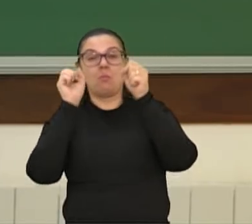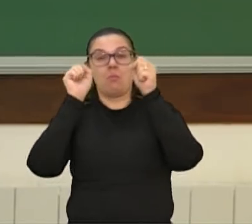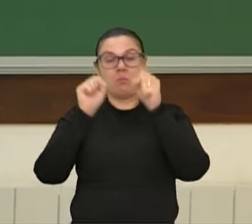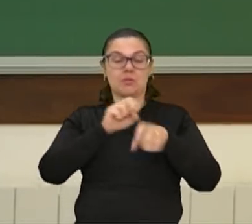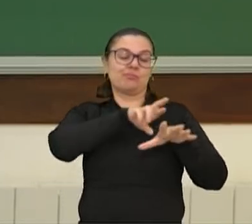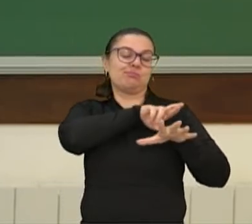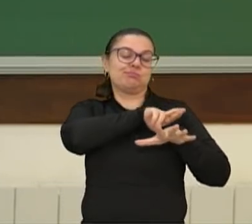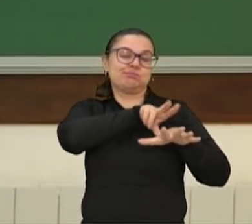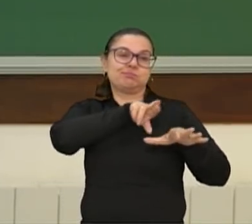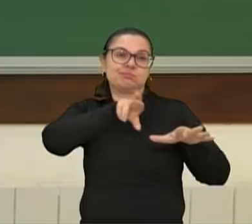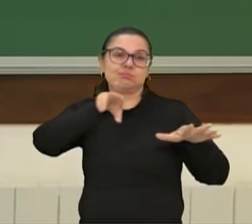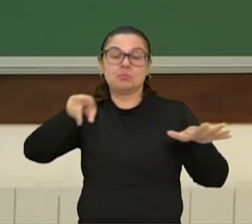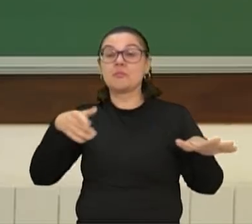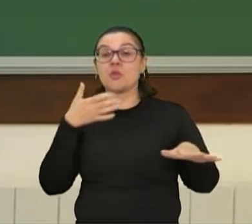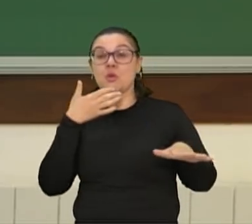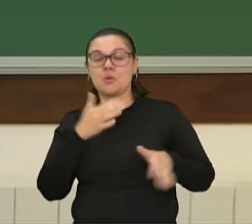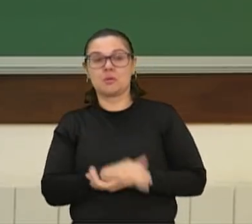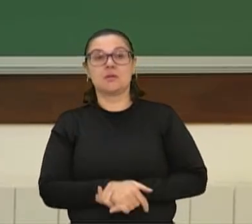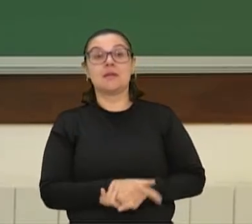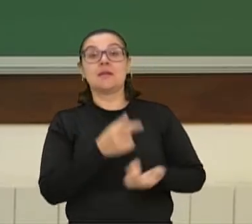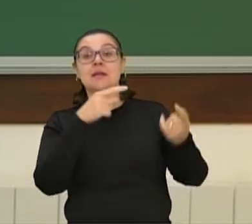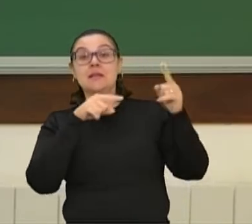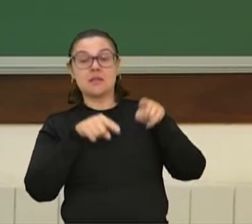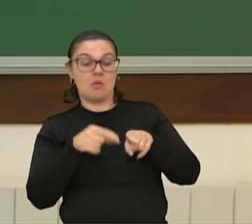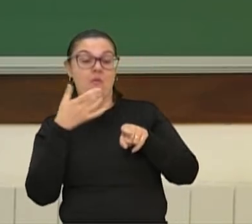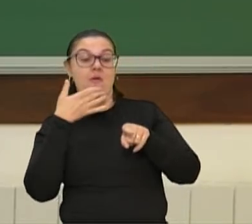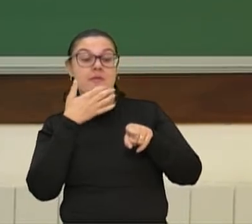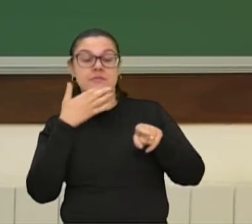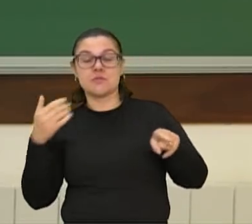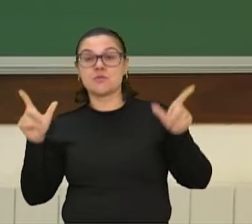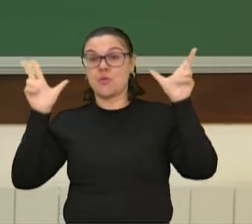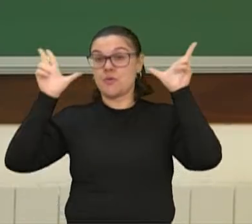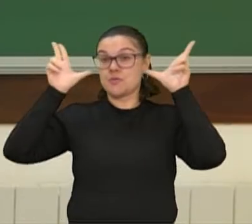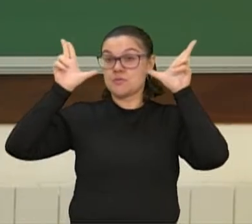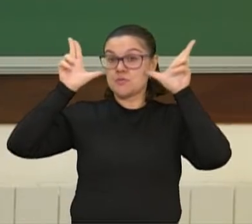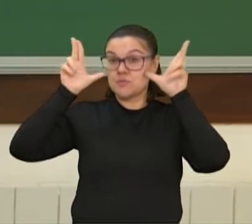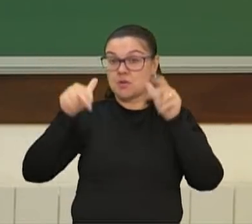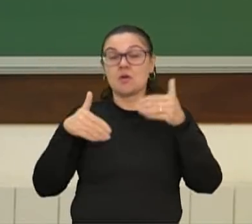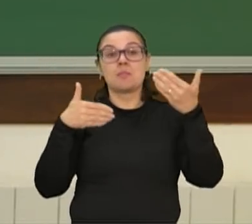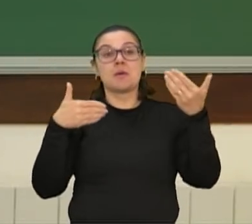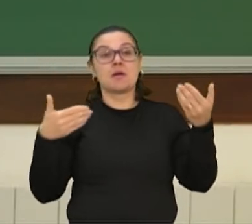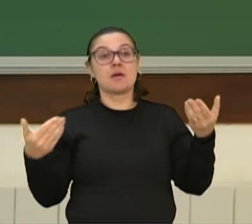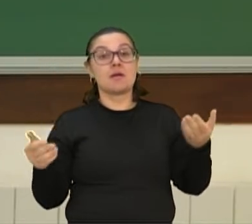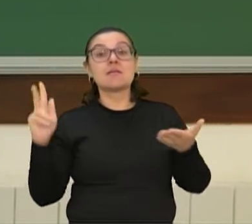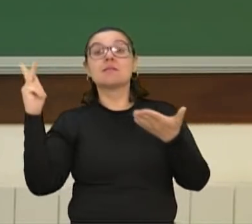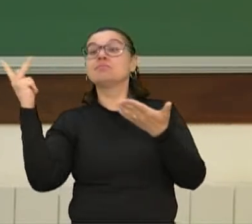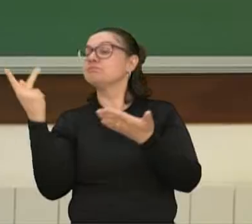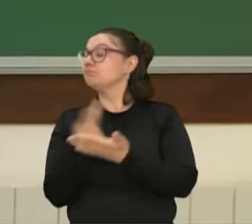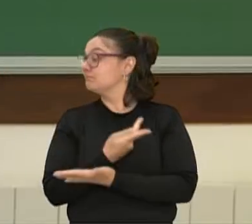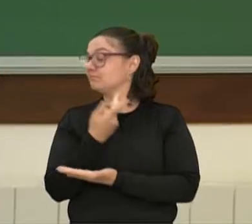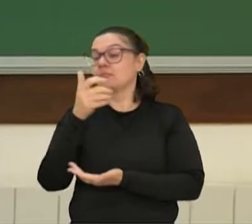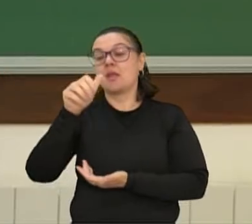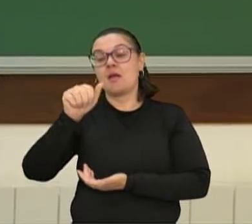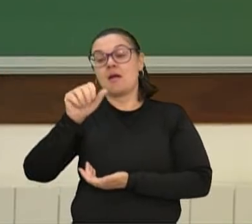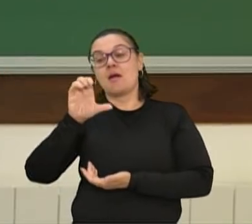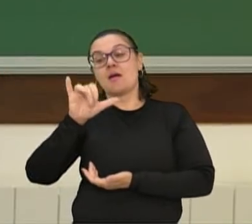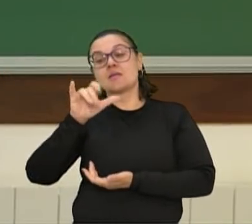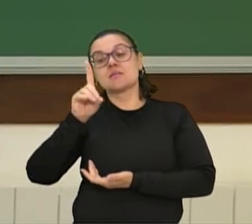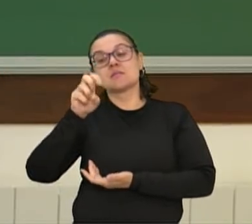ter várias cores. E essas cores no cavalo é apenas um